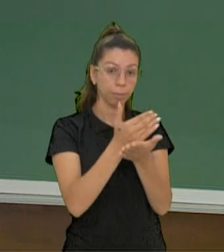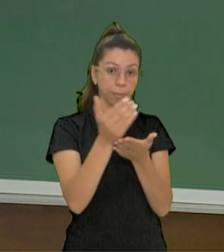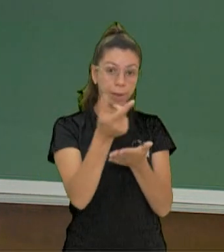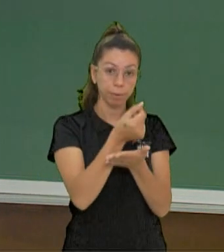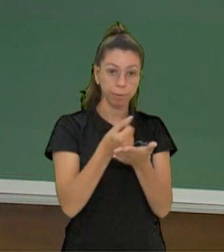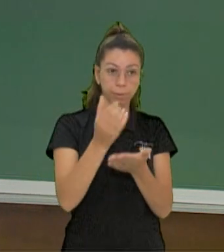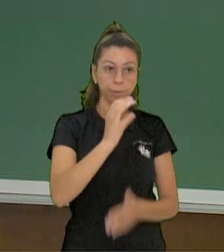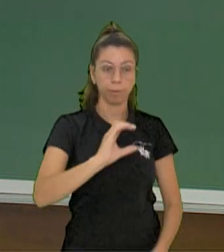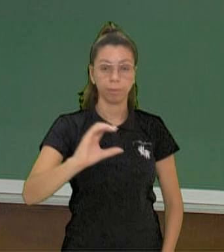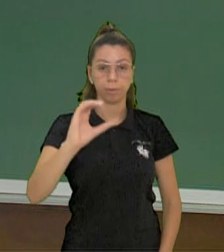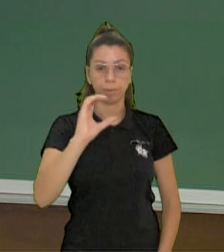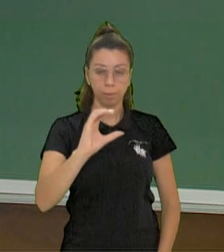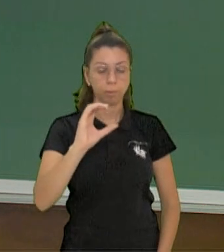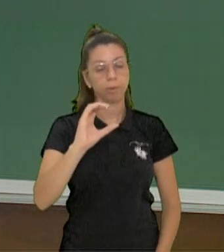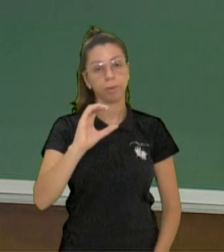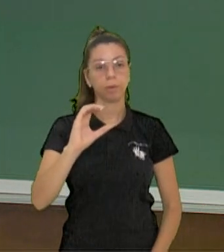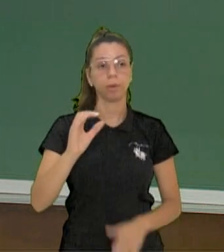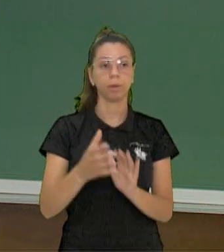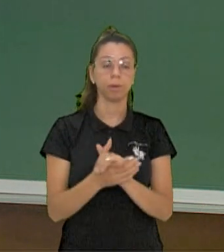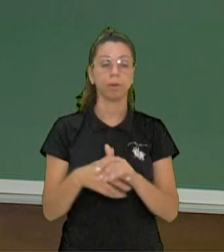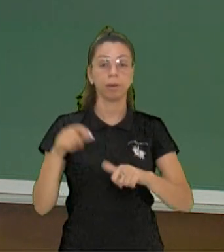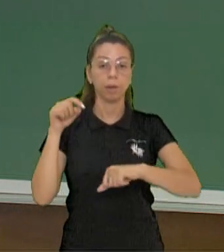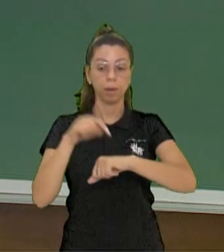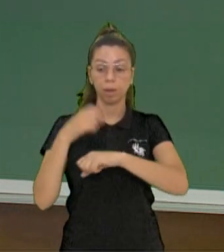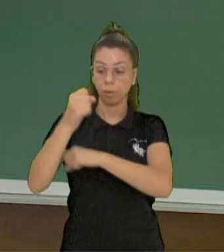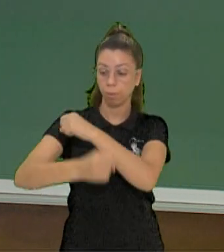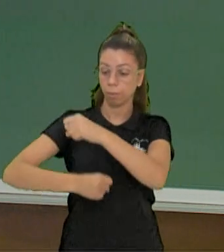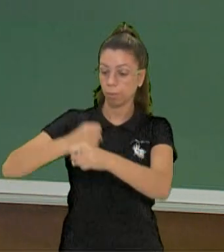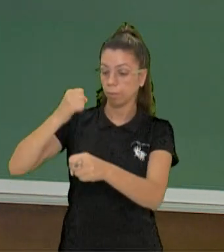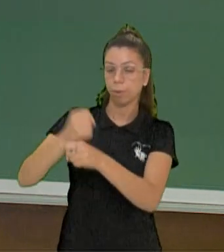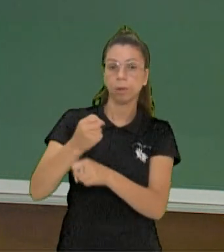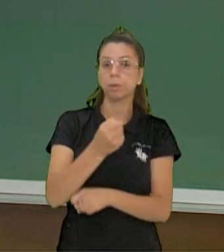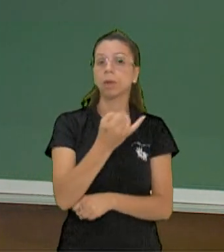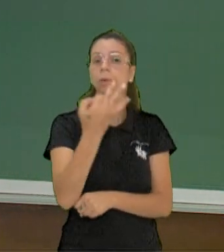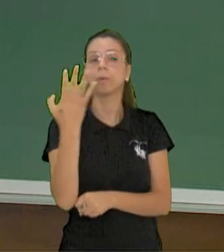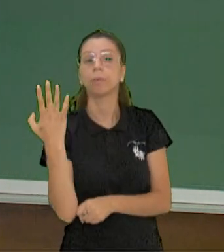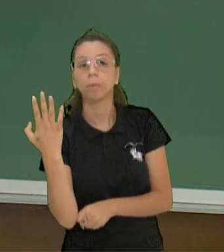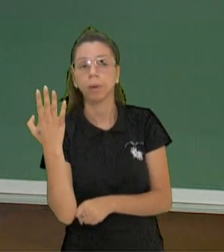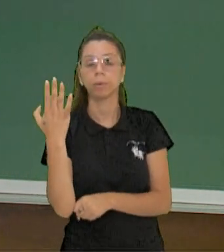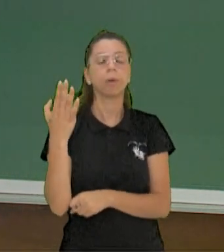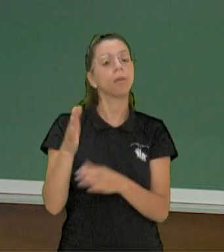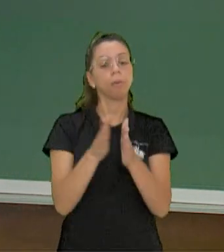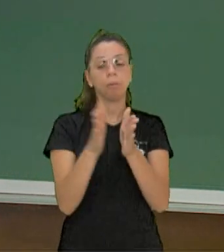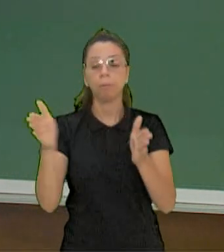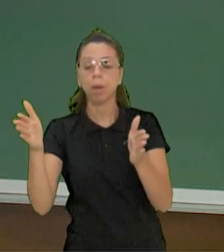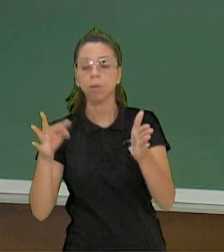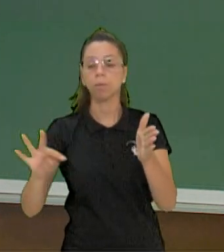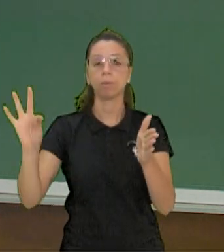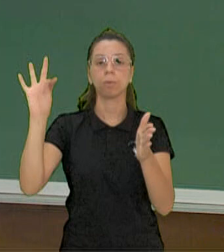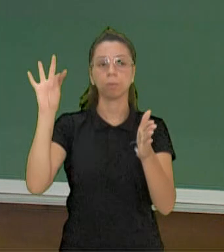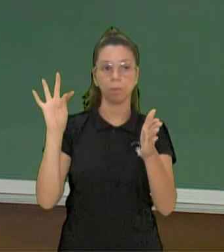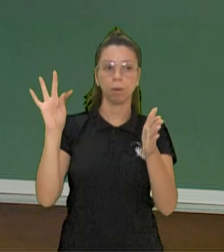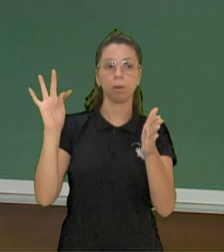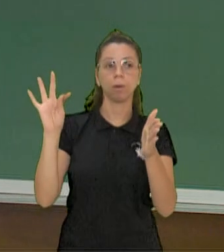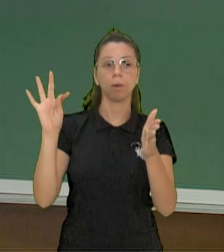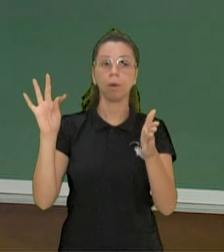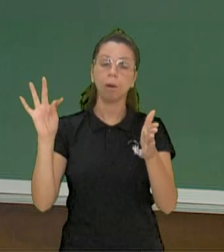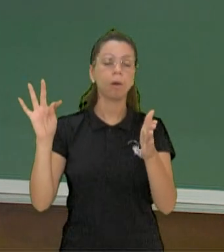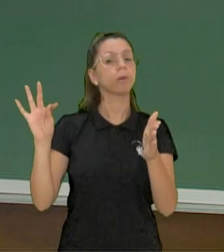taxa anual após um período T de anos de aplicação. Nessas condições, após quanto